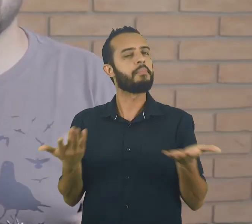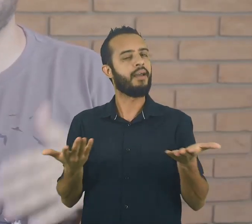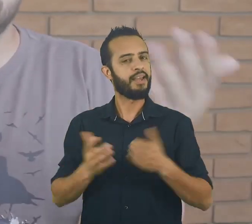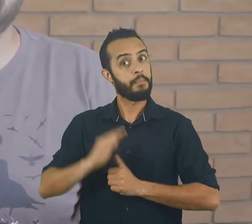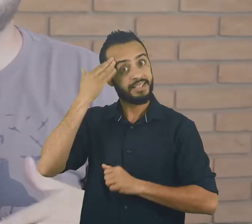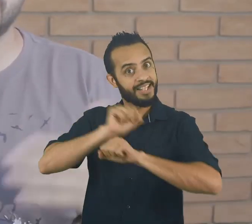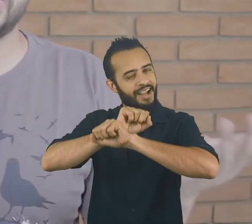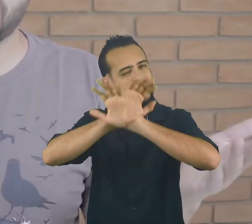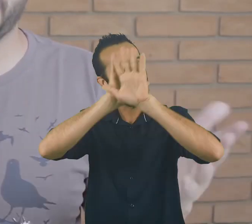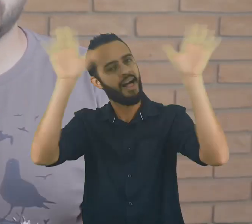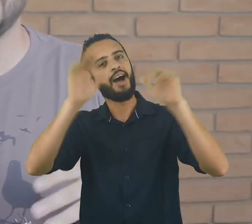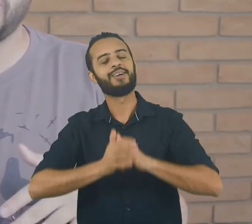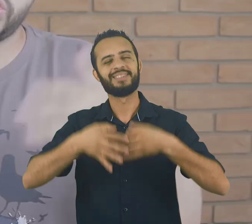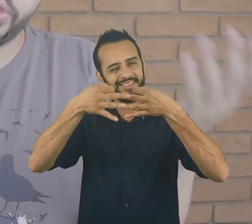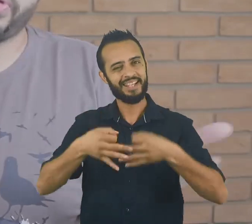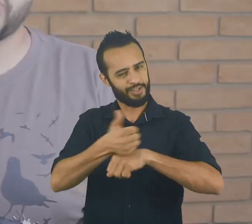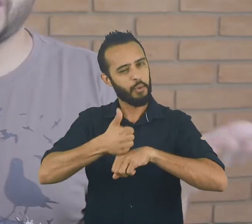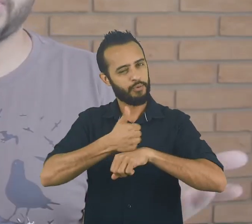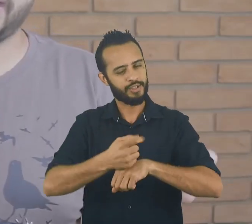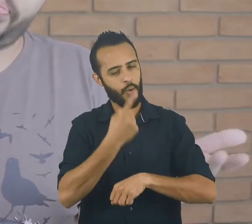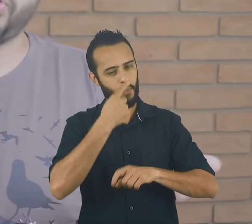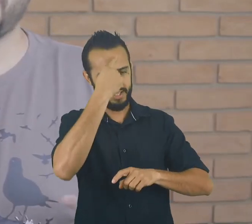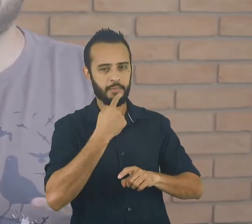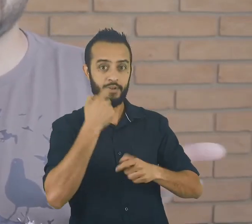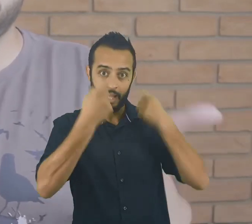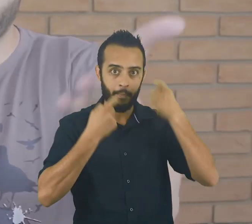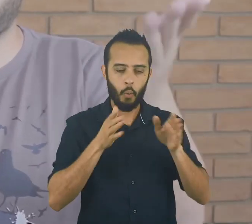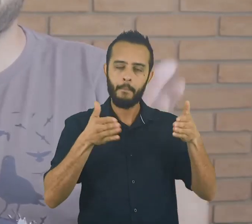para eles entenderem que existe realmente um tipo de profissional que está